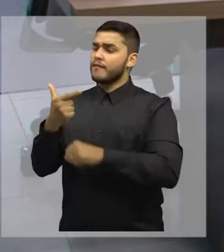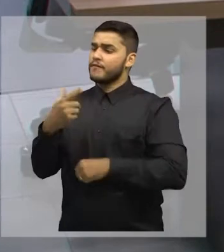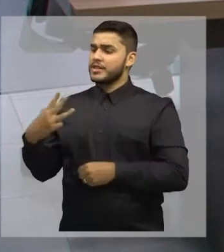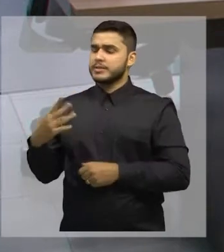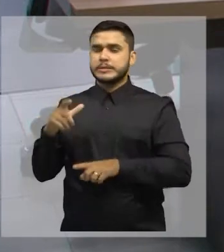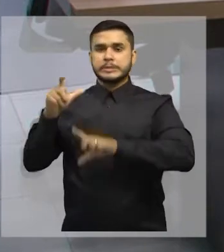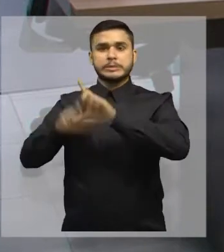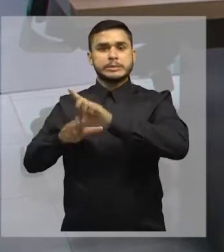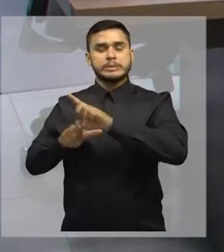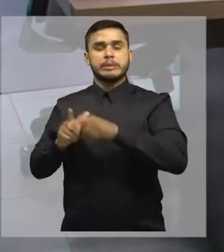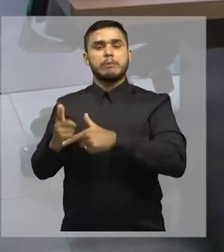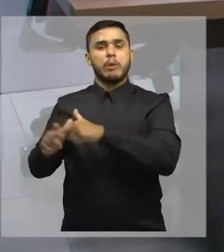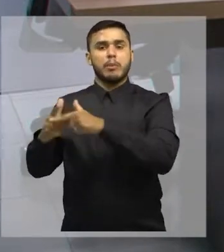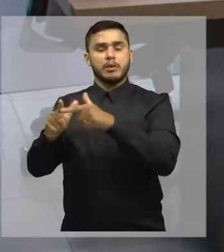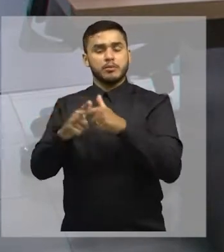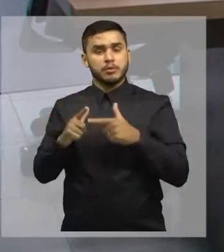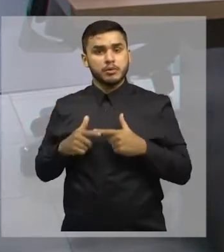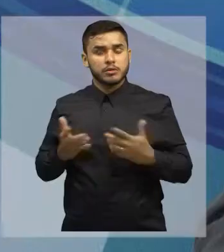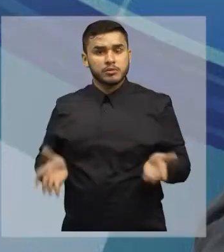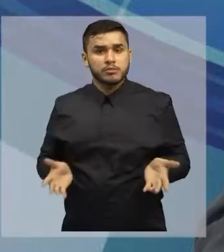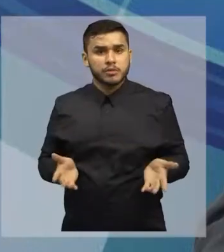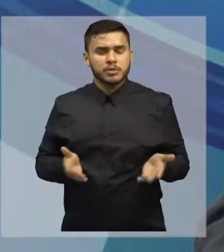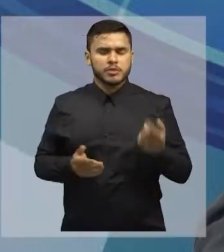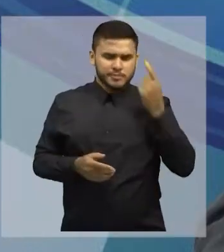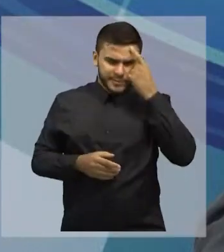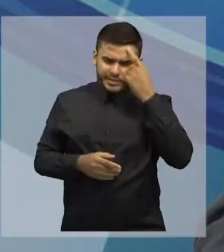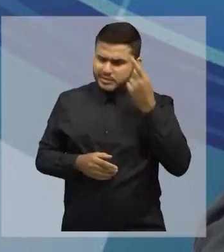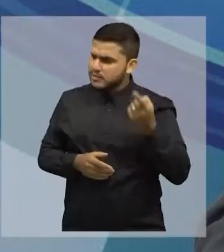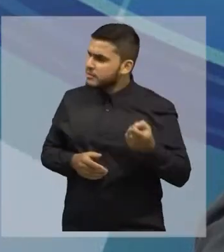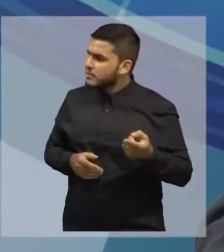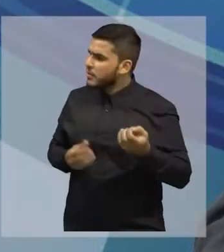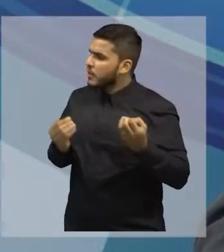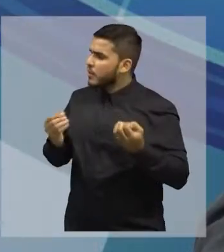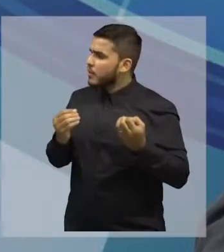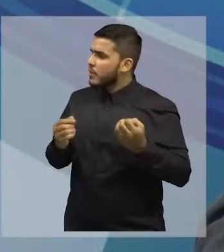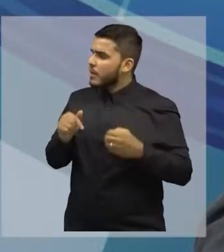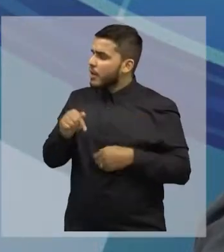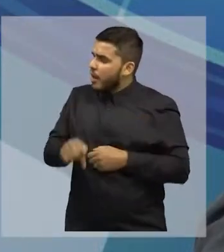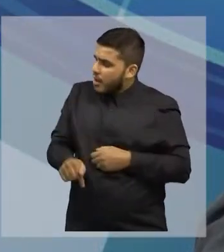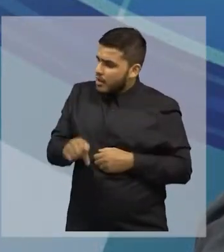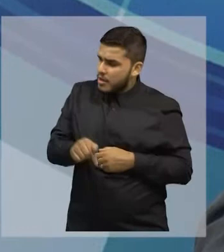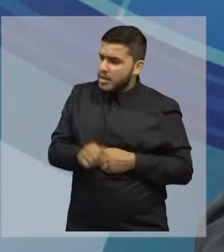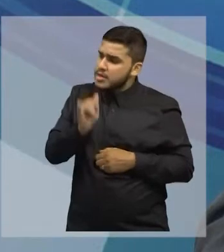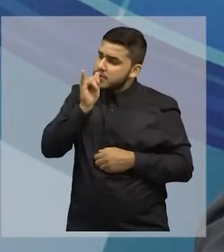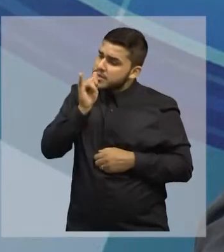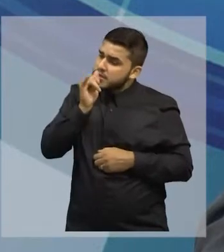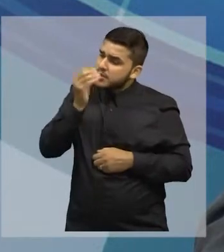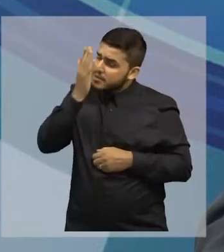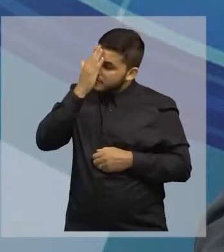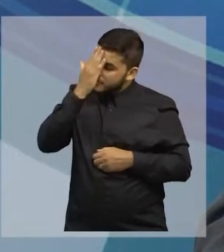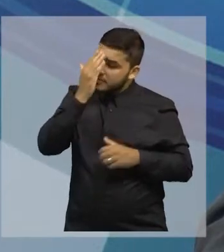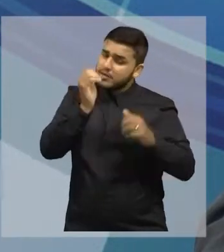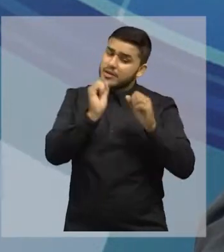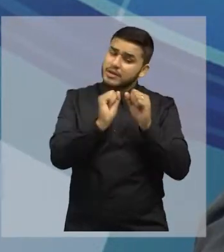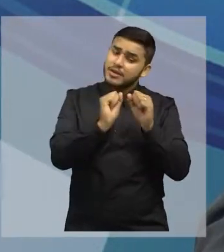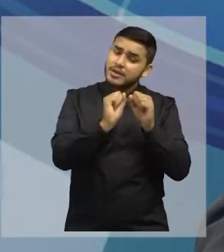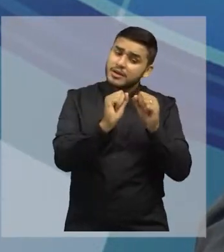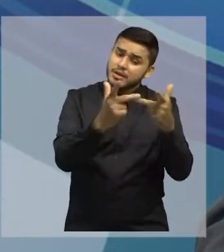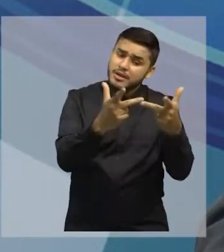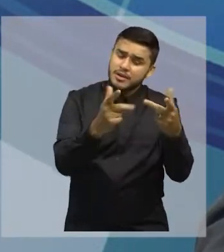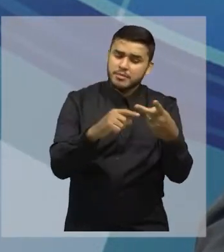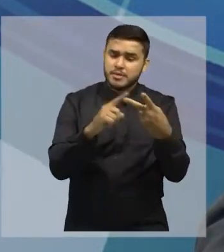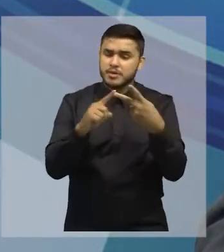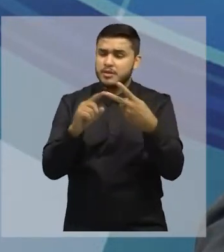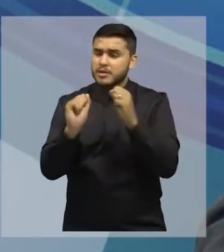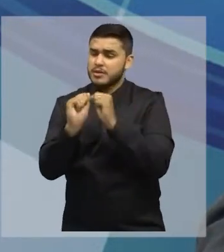casas legislativas não possam promover as reformas fiscal e tributárias necessárias para equacionar suas